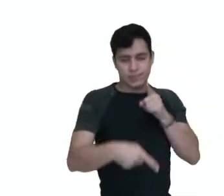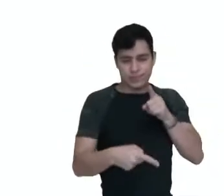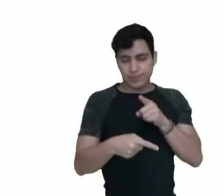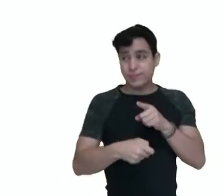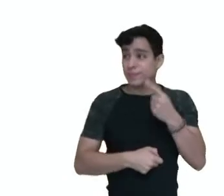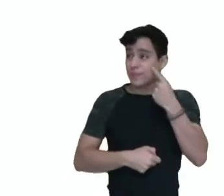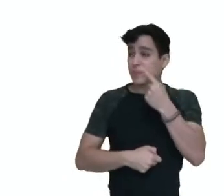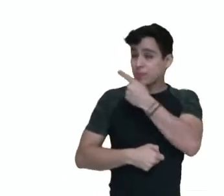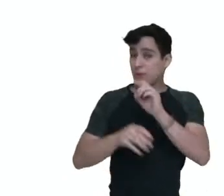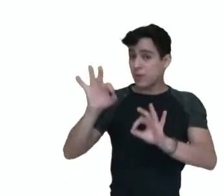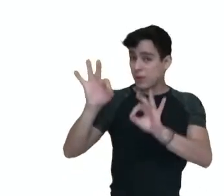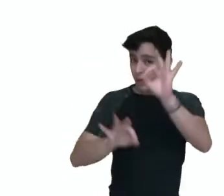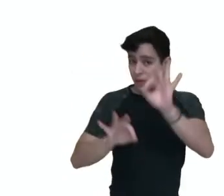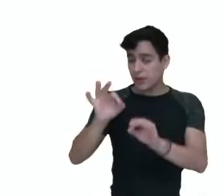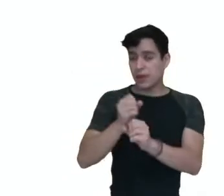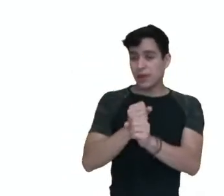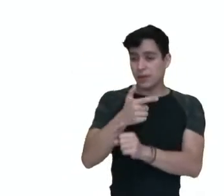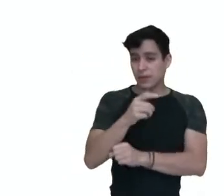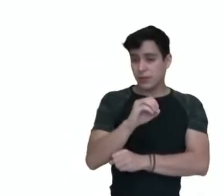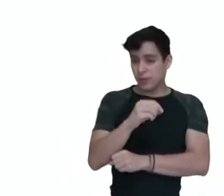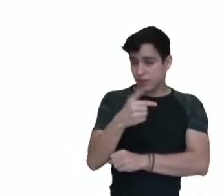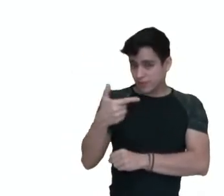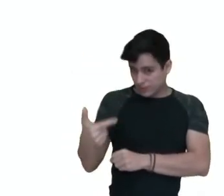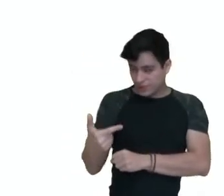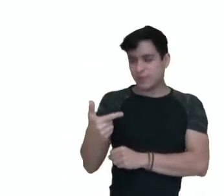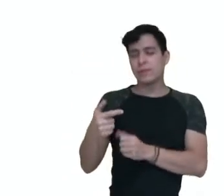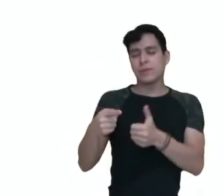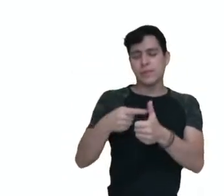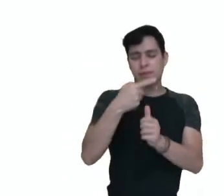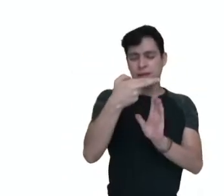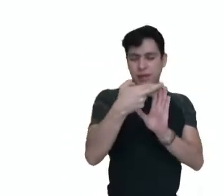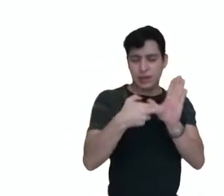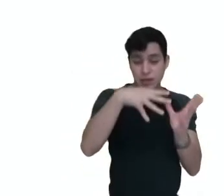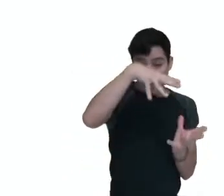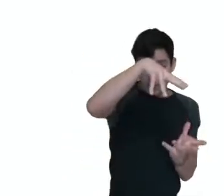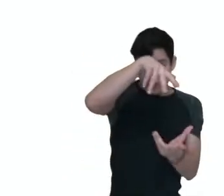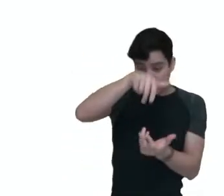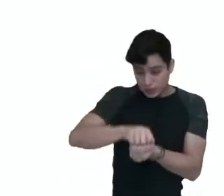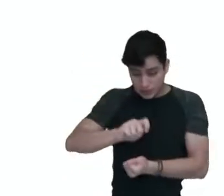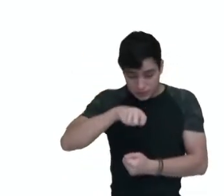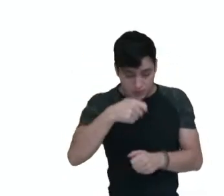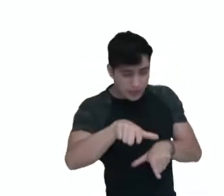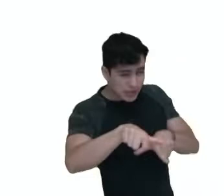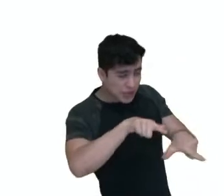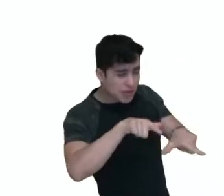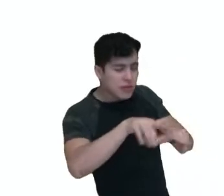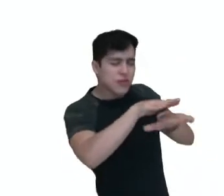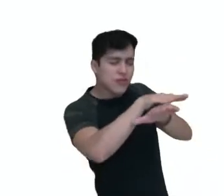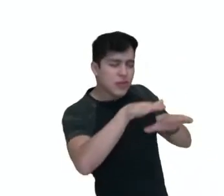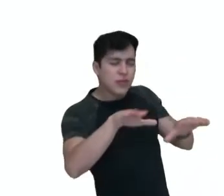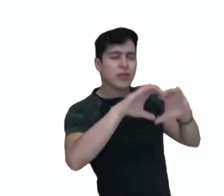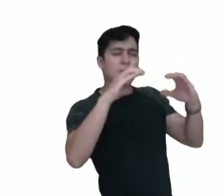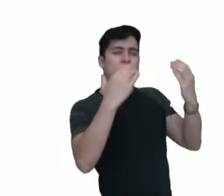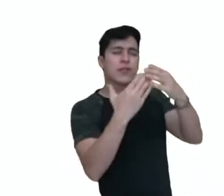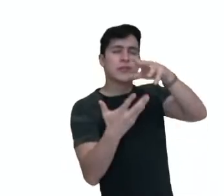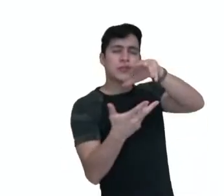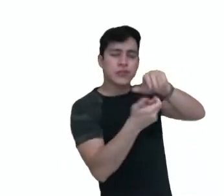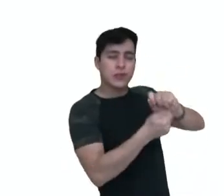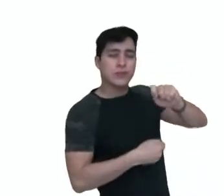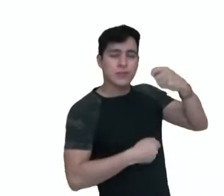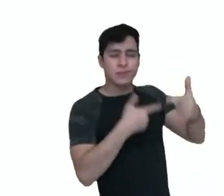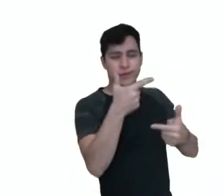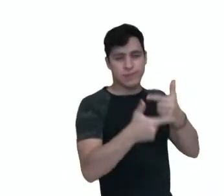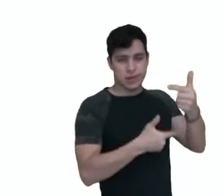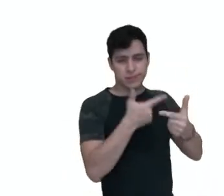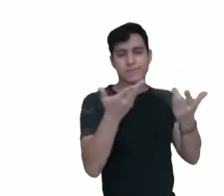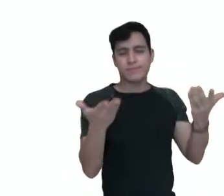Trabalho, em 2002, ano da apresentação do primeiro relatório global sobre o trabalho infantil na Conferência Internacional do Trabalho.